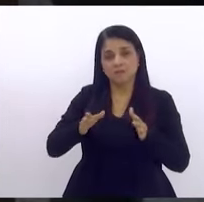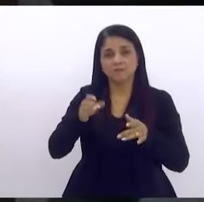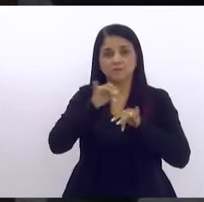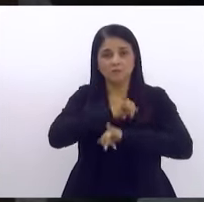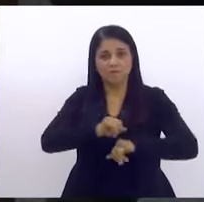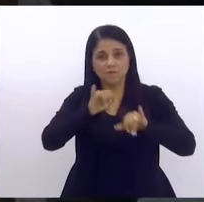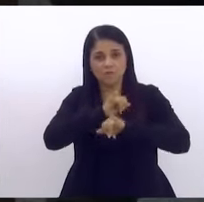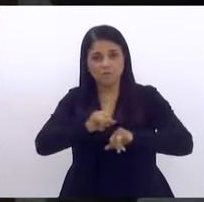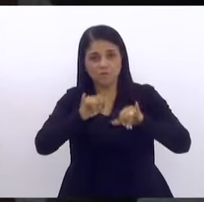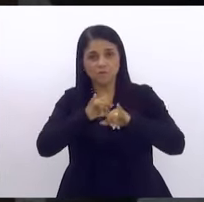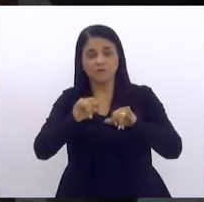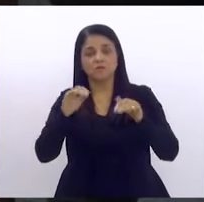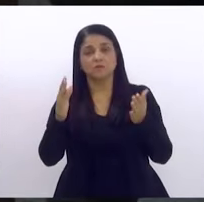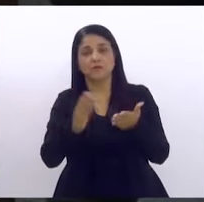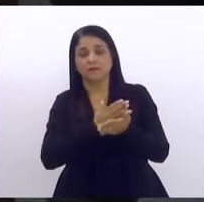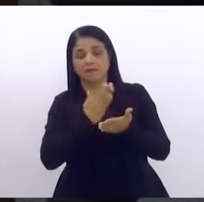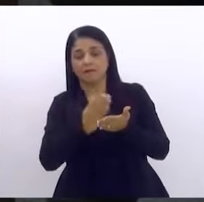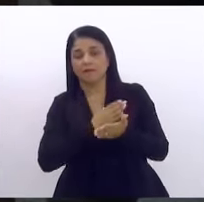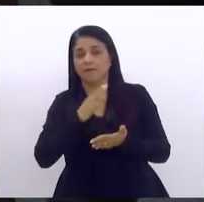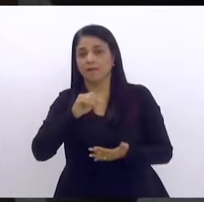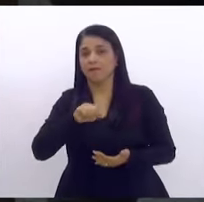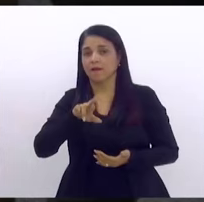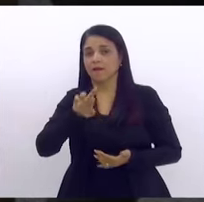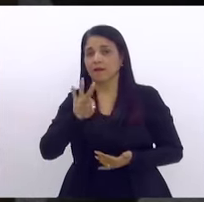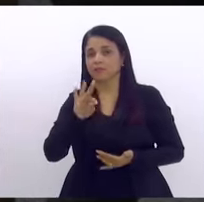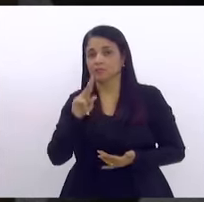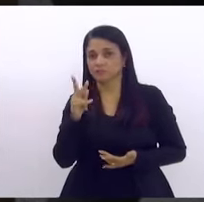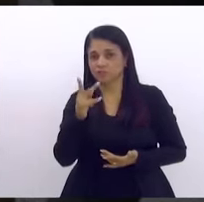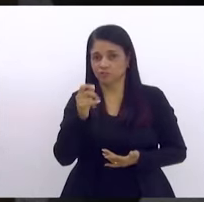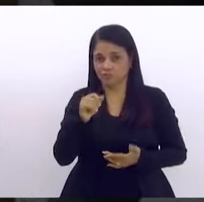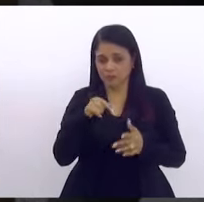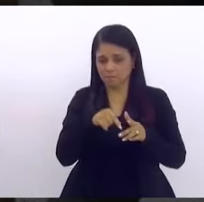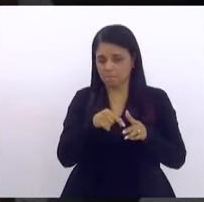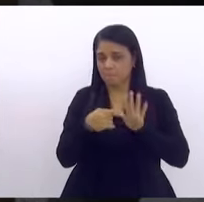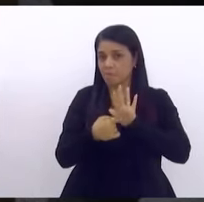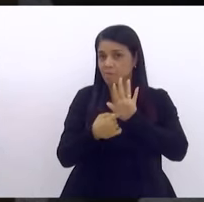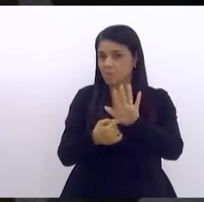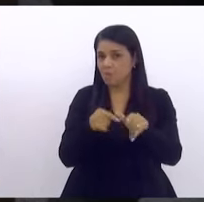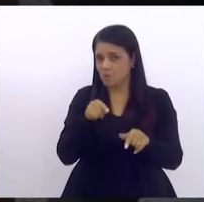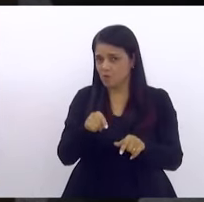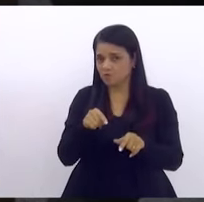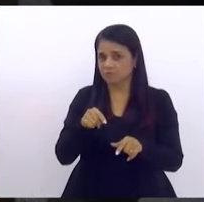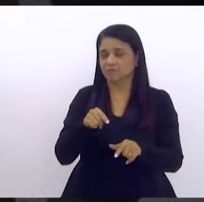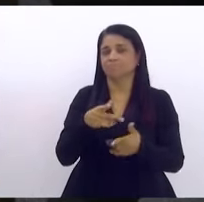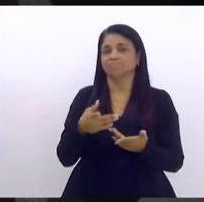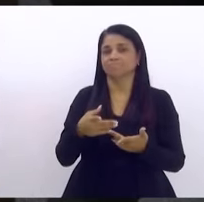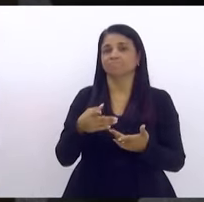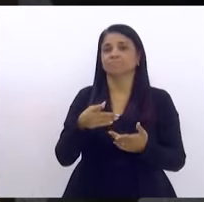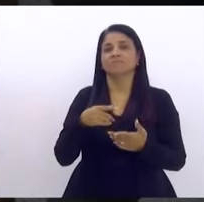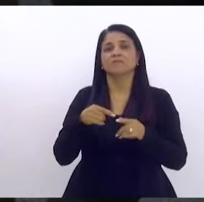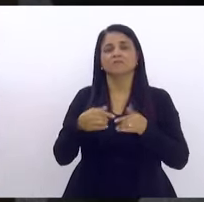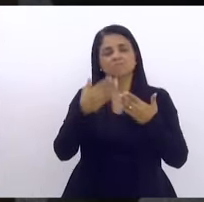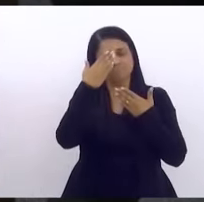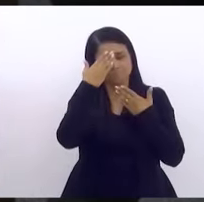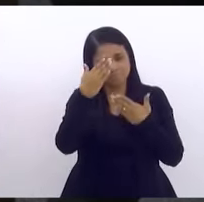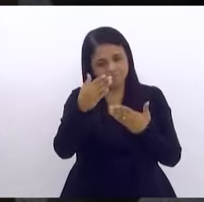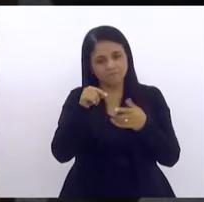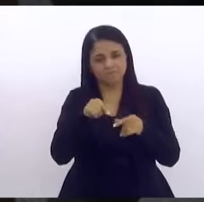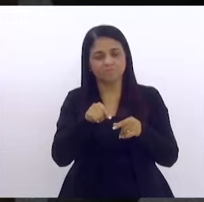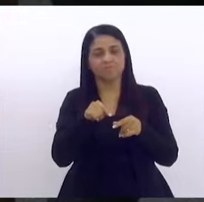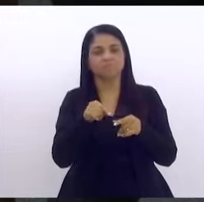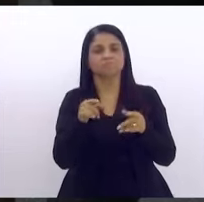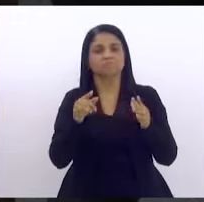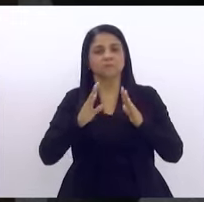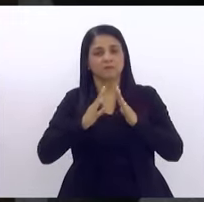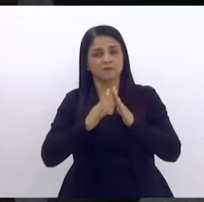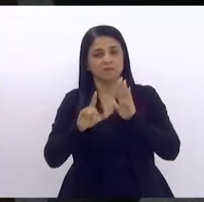informação do que essa cartilha traz. Agradecer muito a Vossa Excelência, que nos deixa levar e conduzir esta casa junto